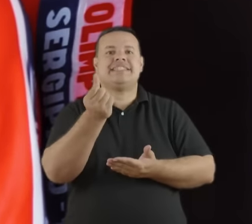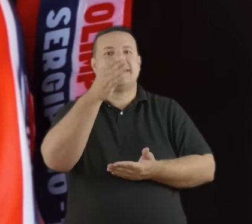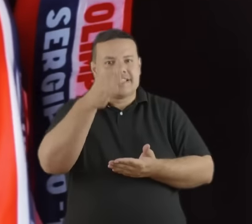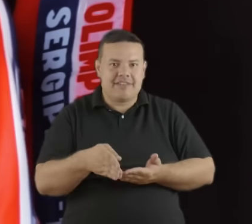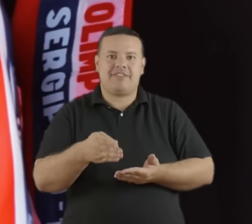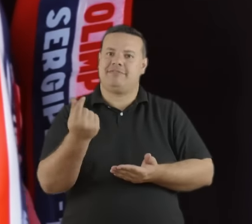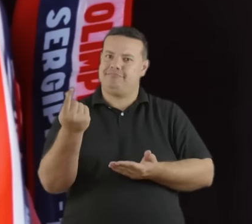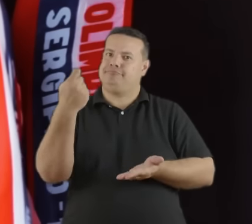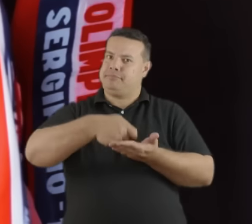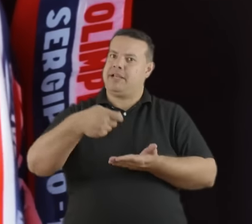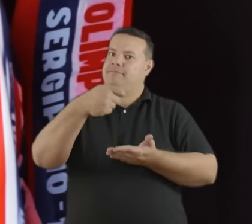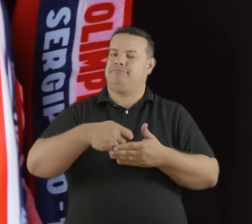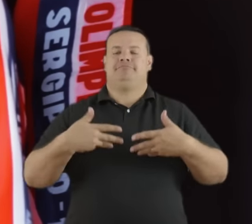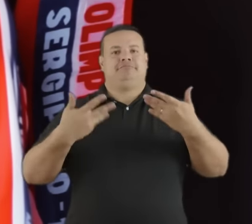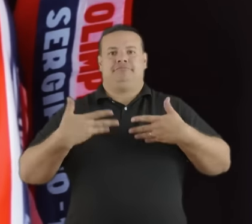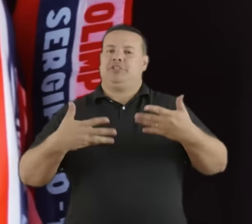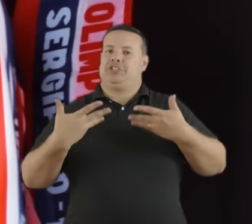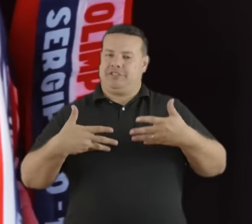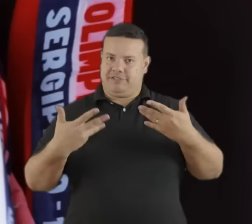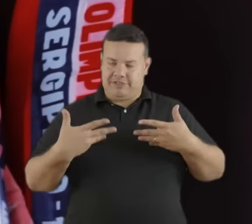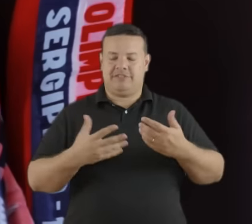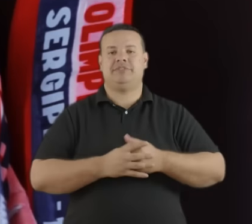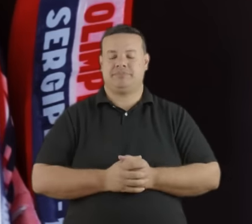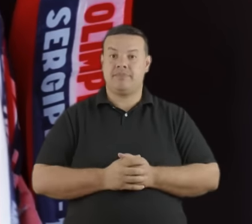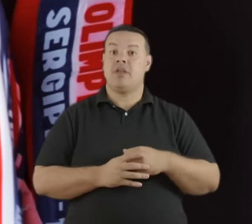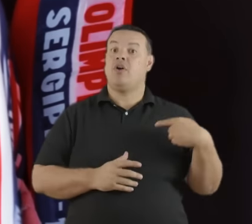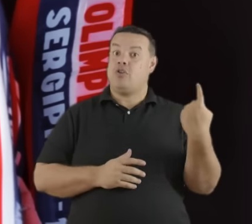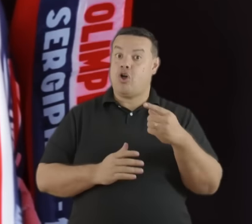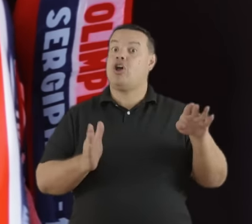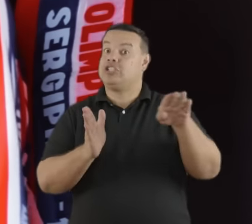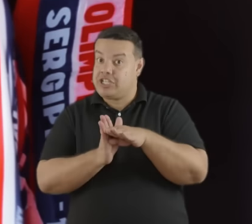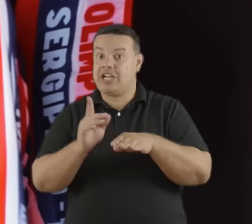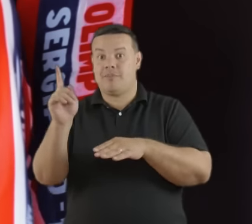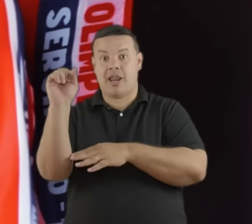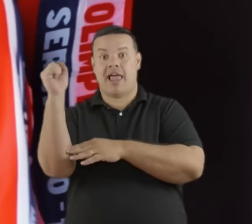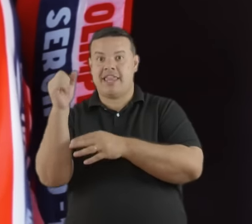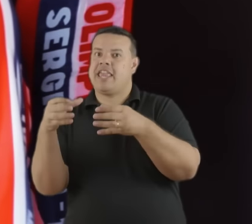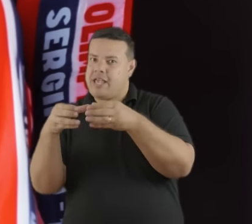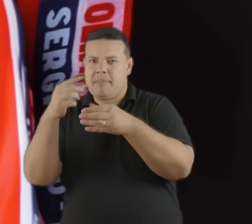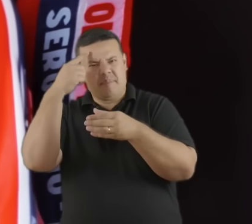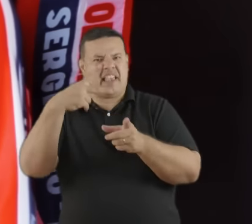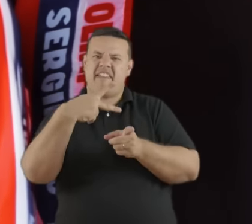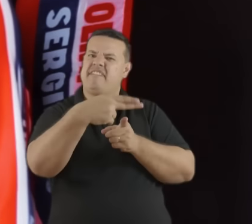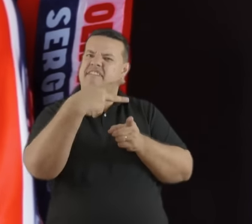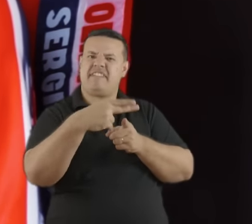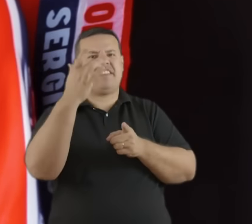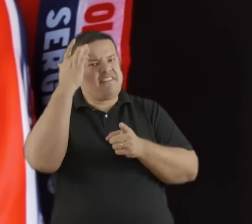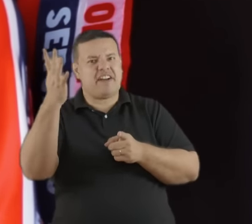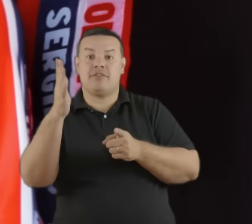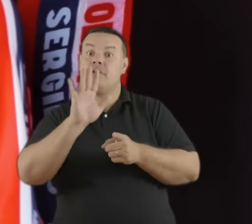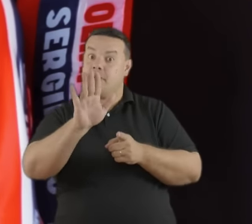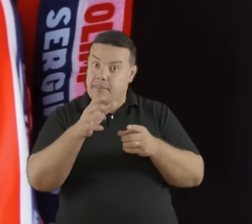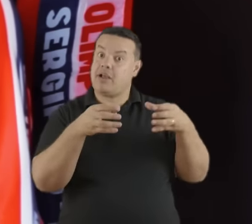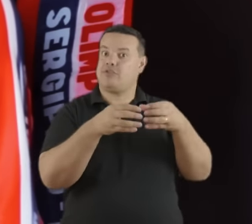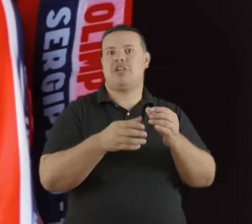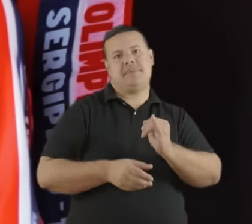quando nós entramos para jogar, você já se achava como vencedor. Só que o Itabaiana estava com um time de guerreiros,